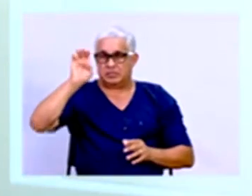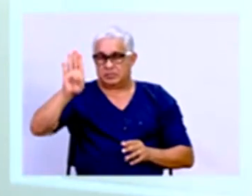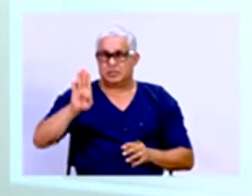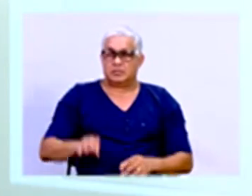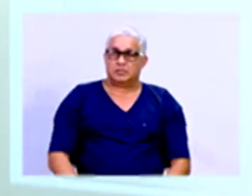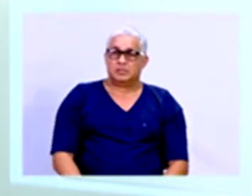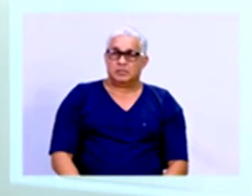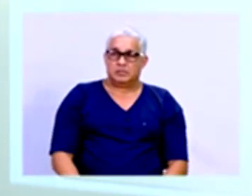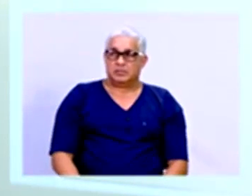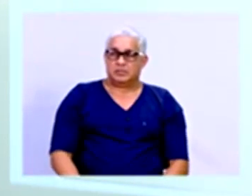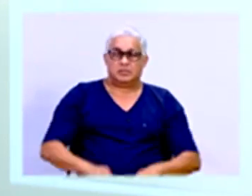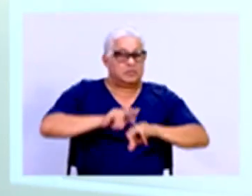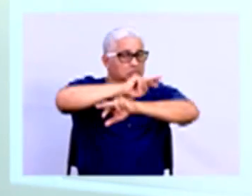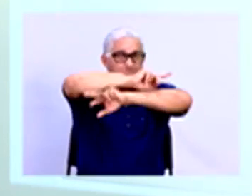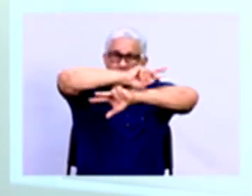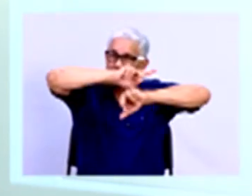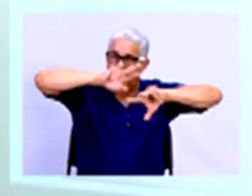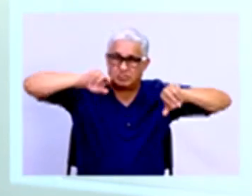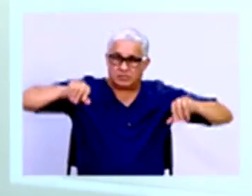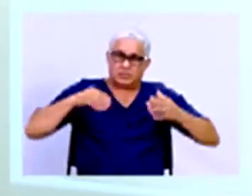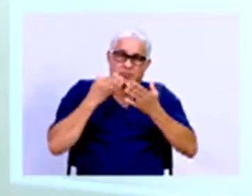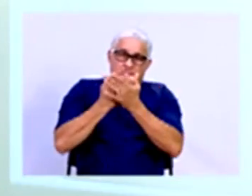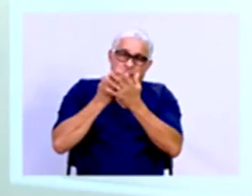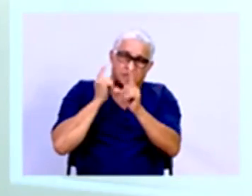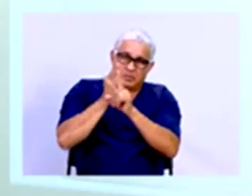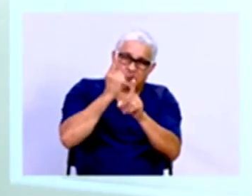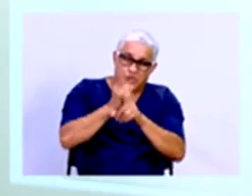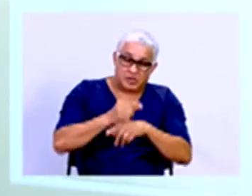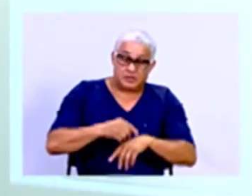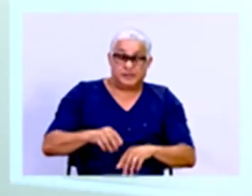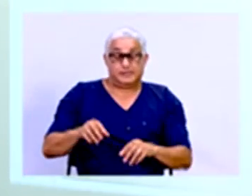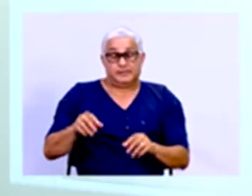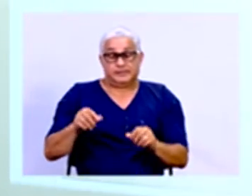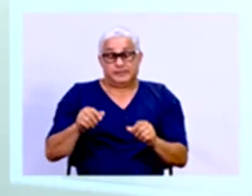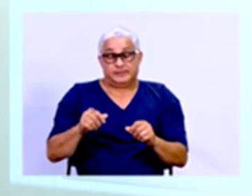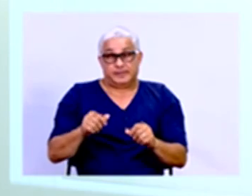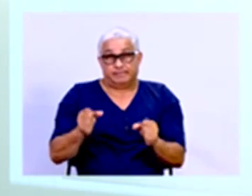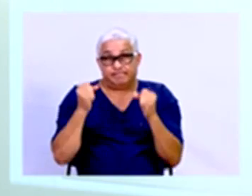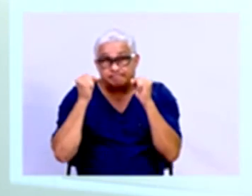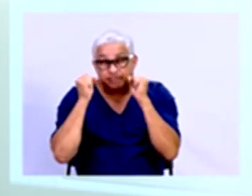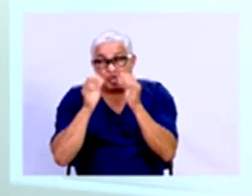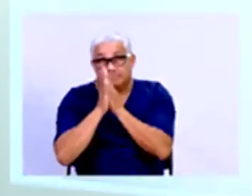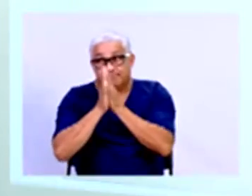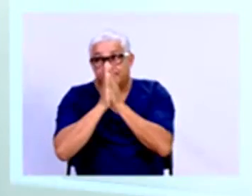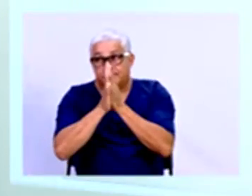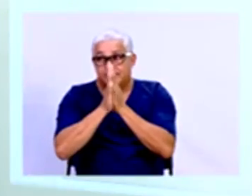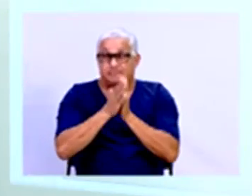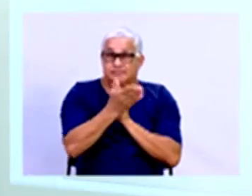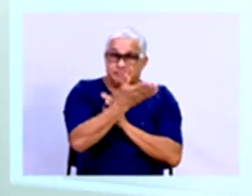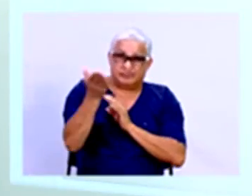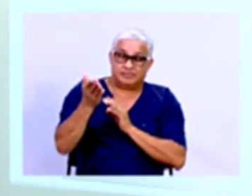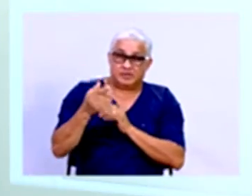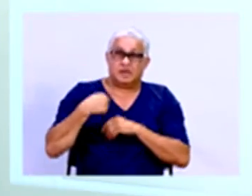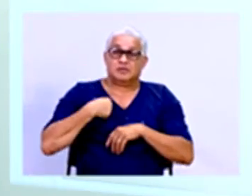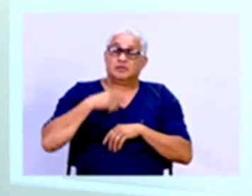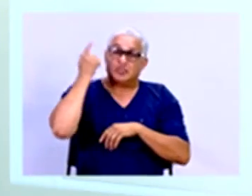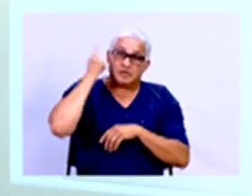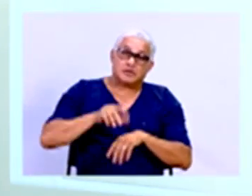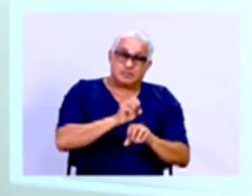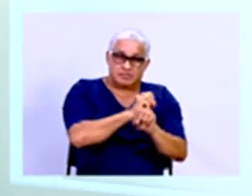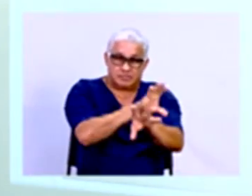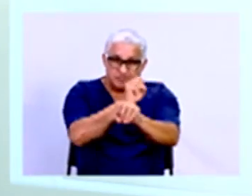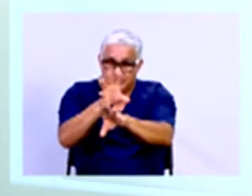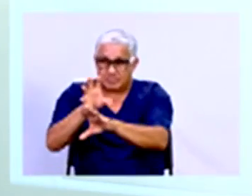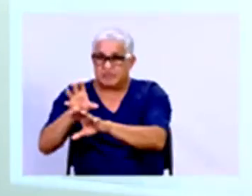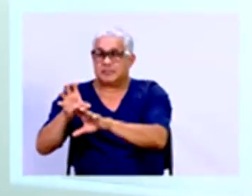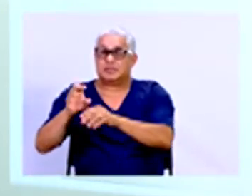Fizemos várias coisas nesses nossos encontros. Espero que eu realmente tenha atingido aí todo o conteúdo de